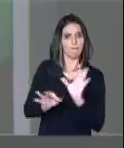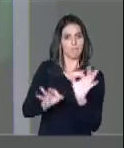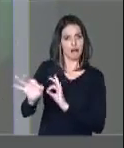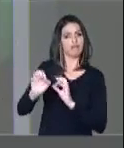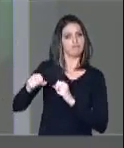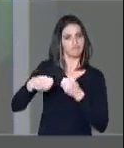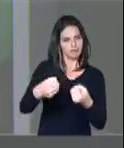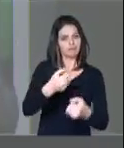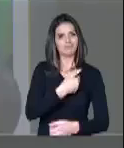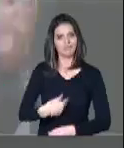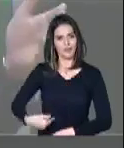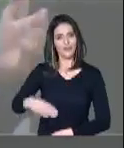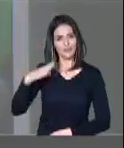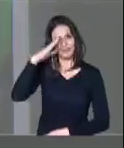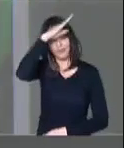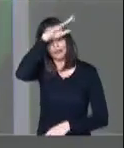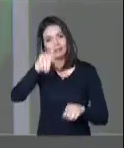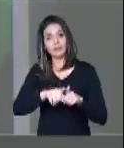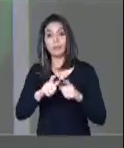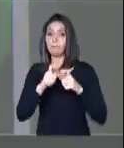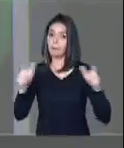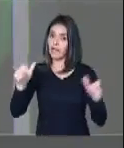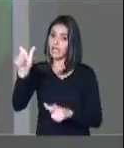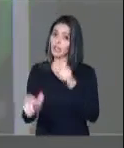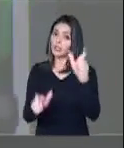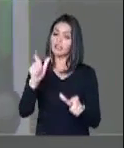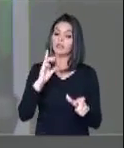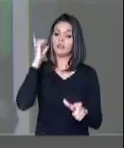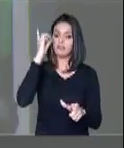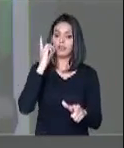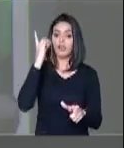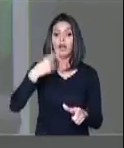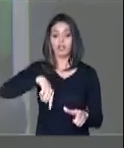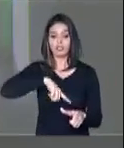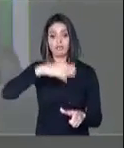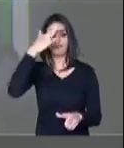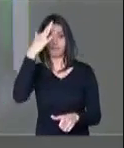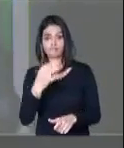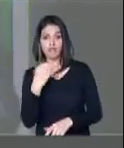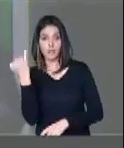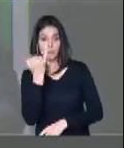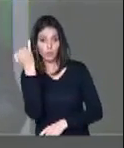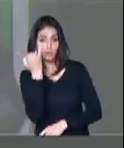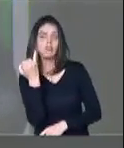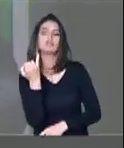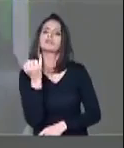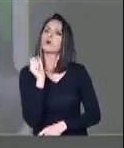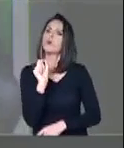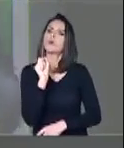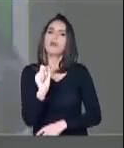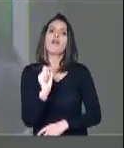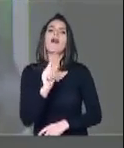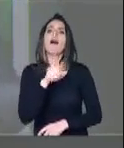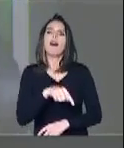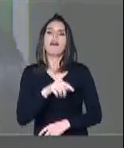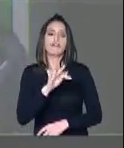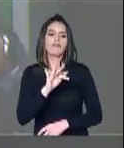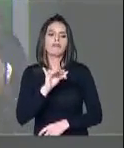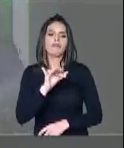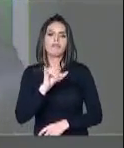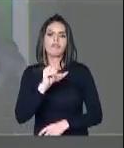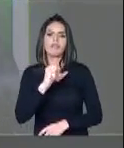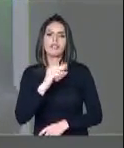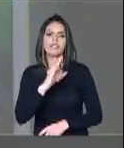e defendida pelo governo e pela maioria de nós aqui, deputados, que entendemos a importância e a relevância do impacto